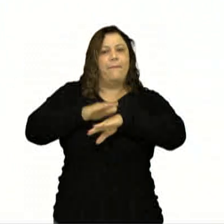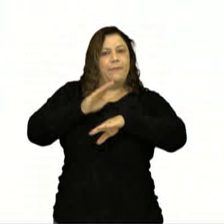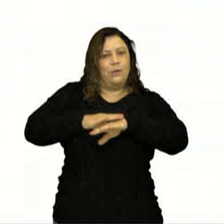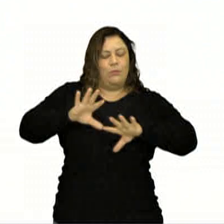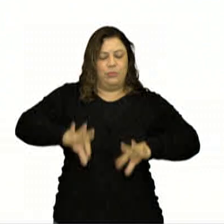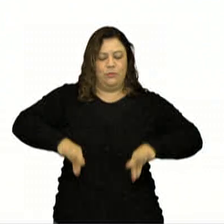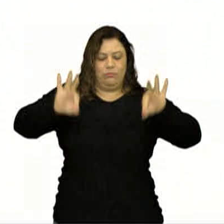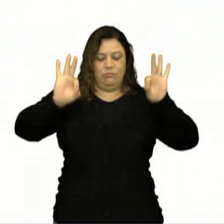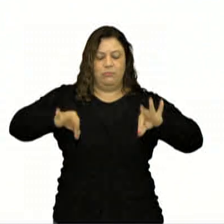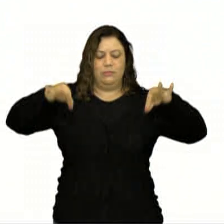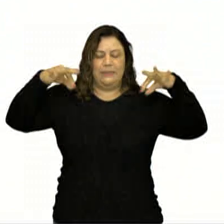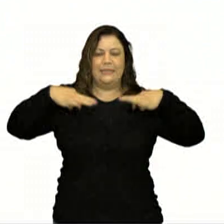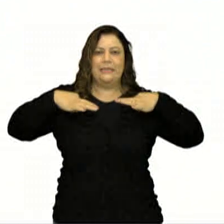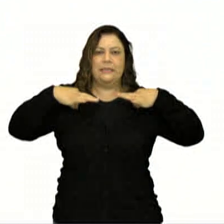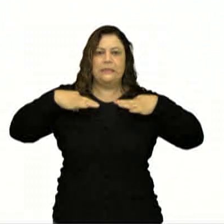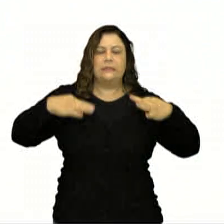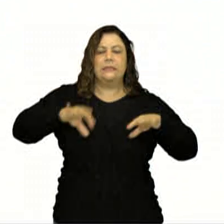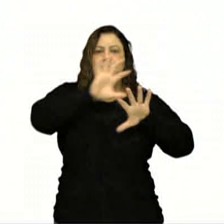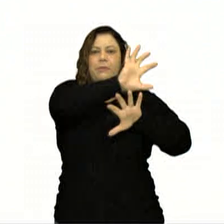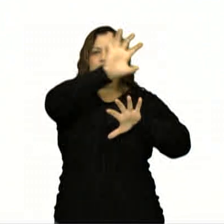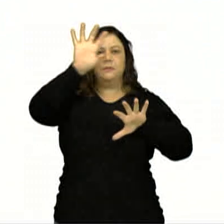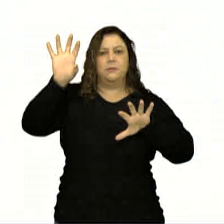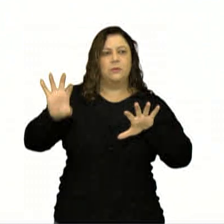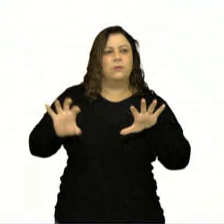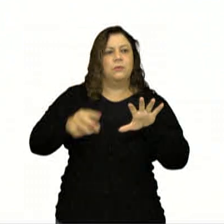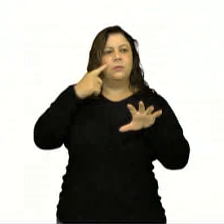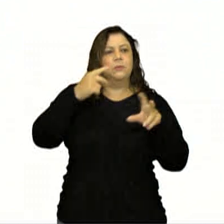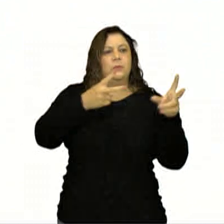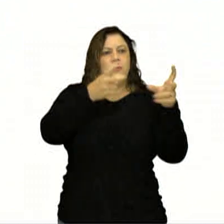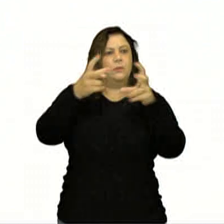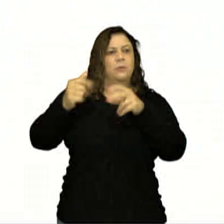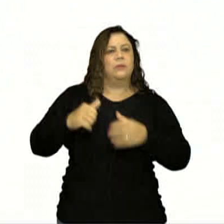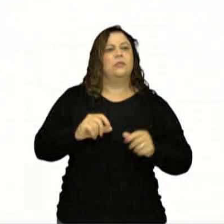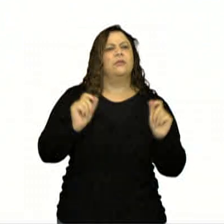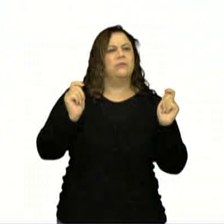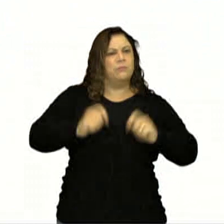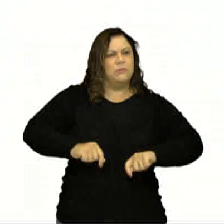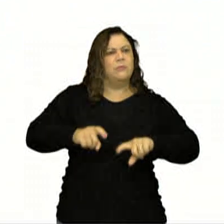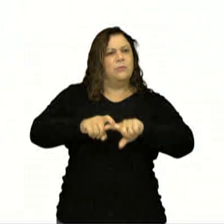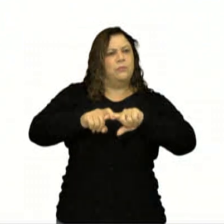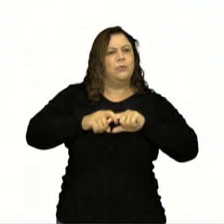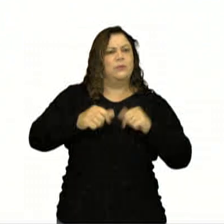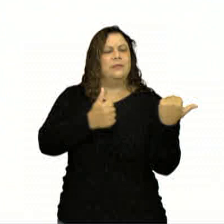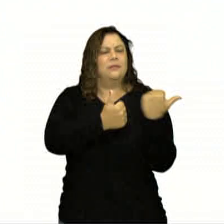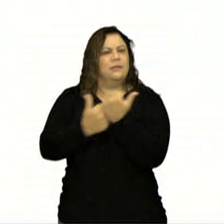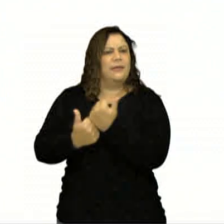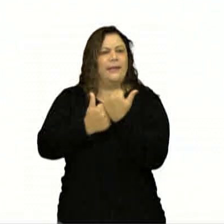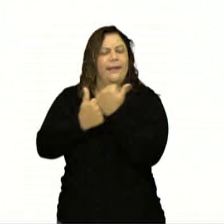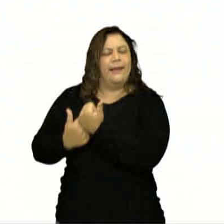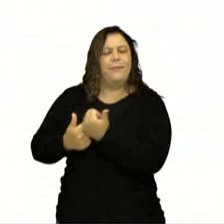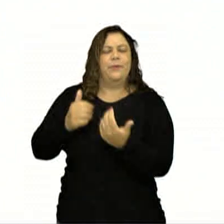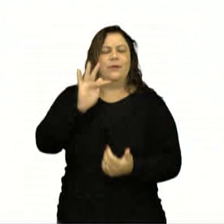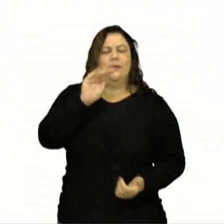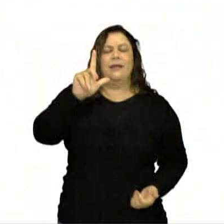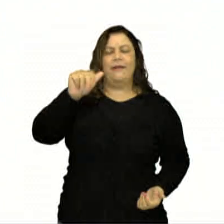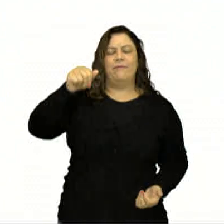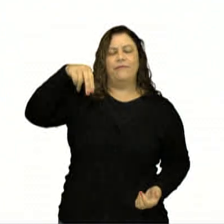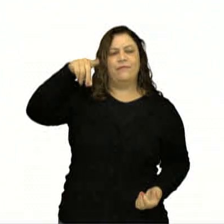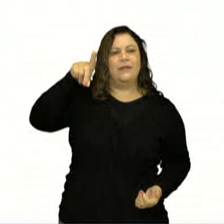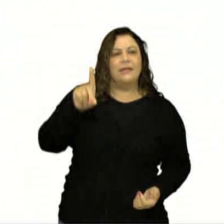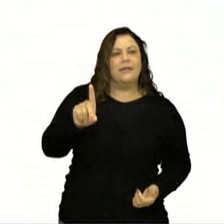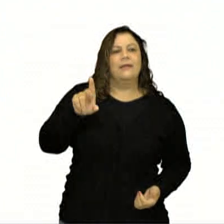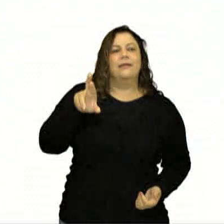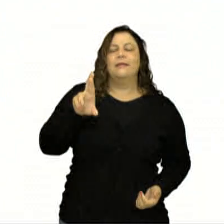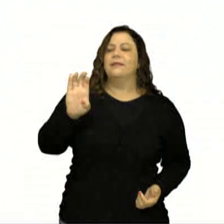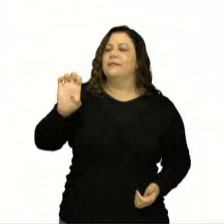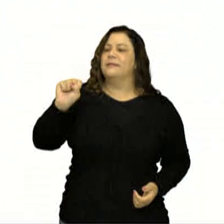né, na região de Flandres. Então, por isso que a nobreza apoia essa guerra, né? Veja, aqui nós temos